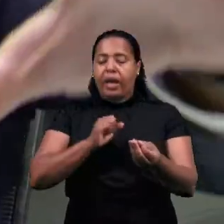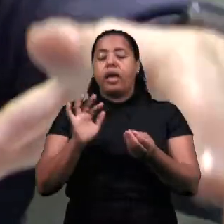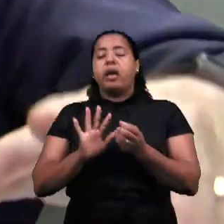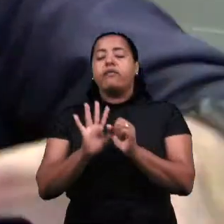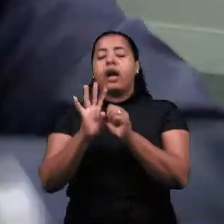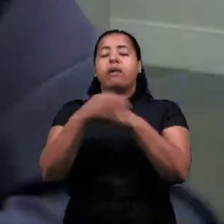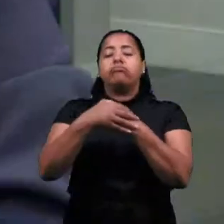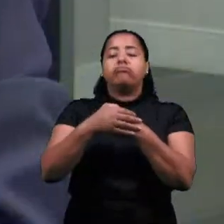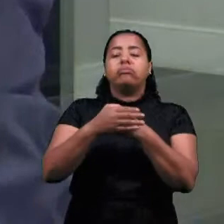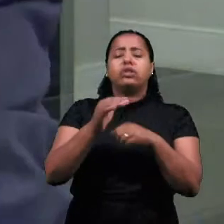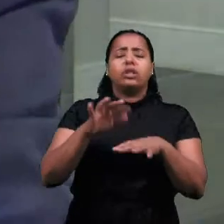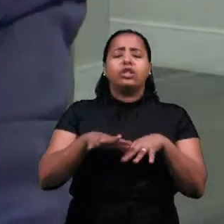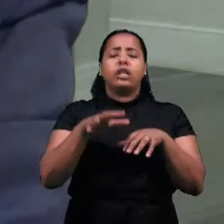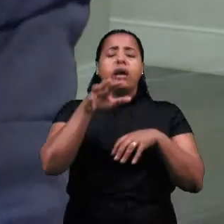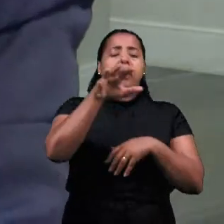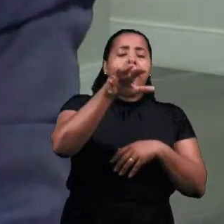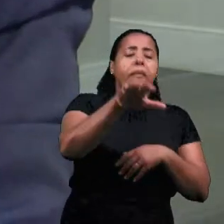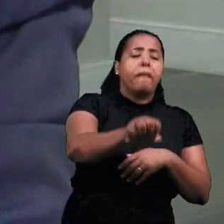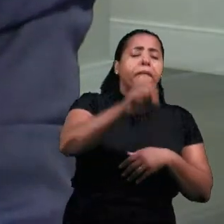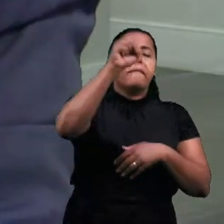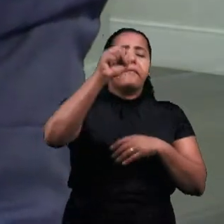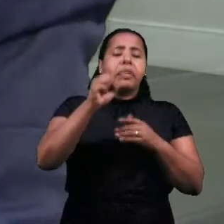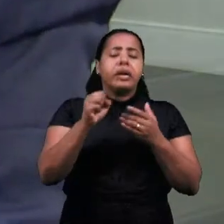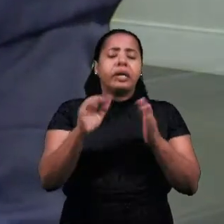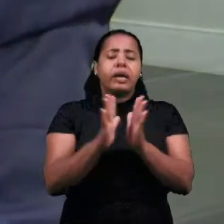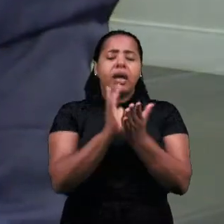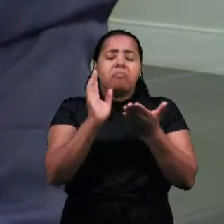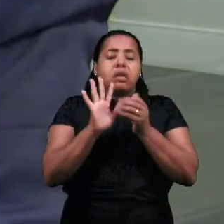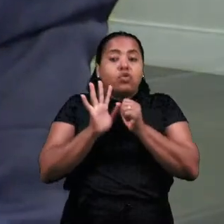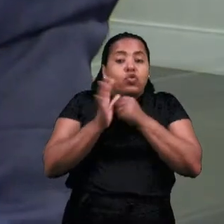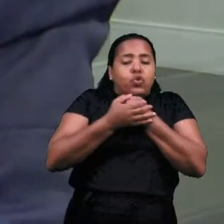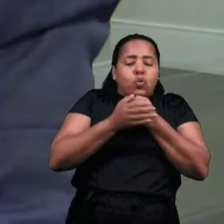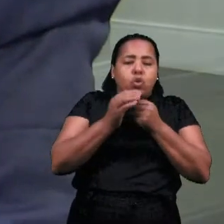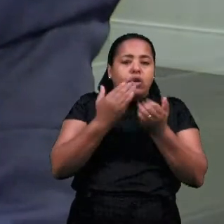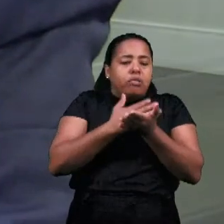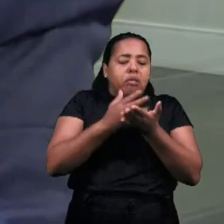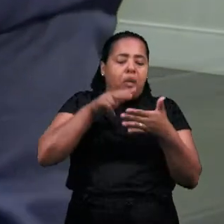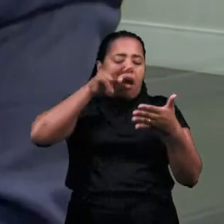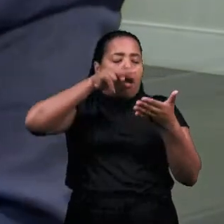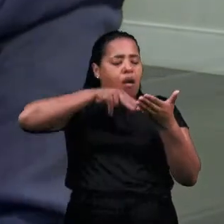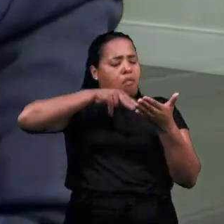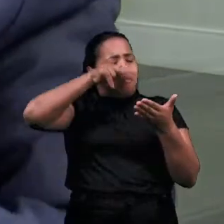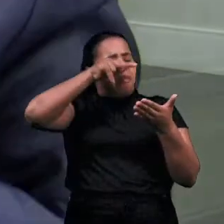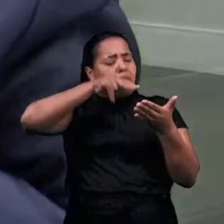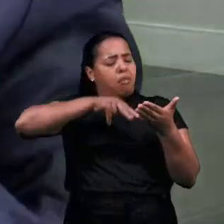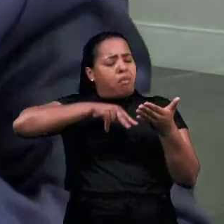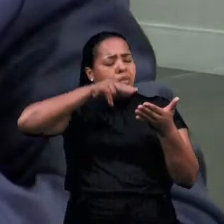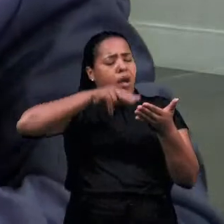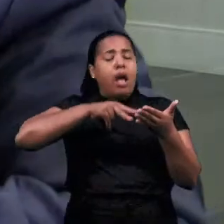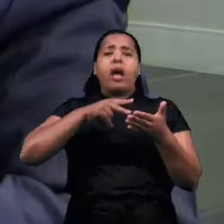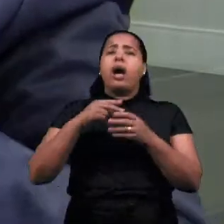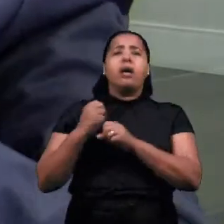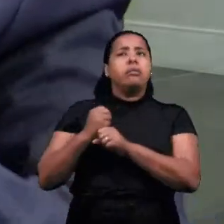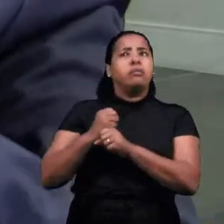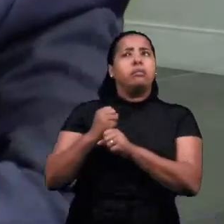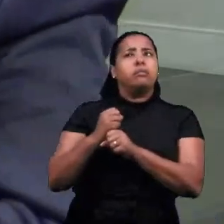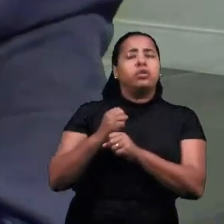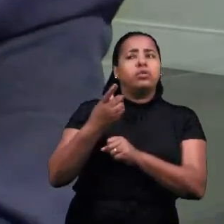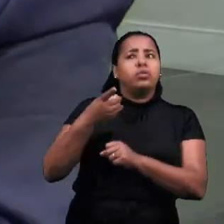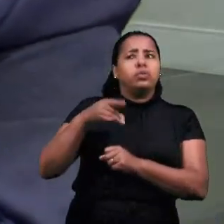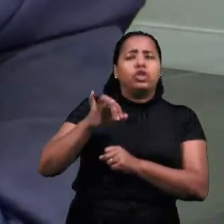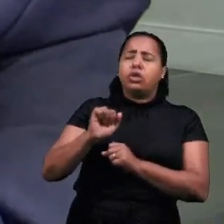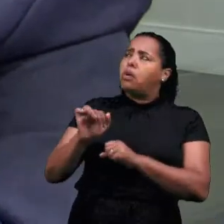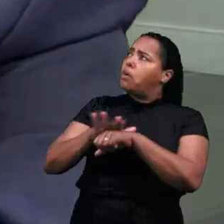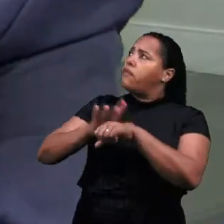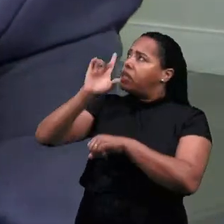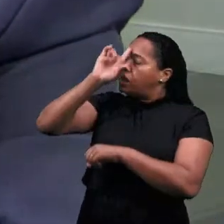escondida. Eu peguei aquela Bíblia e comecei a ler escondido durante alguns dias. E um dia eu falei com Deus,